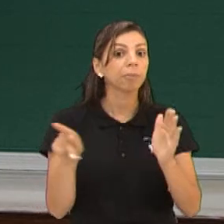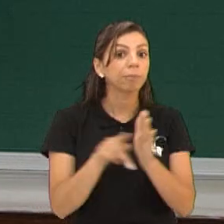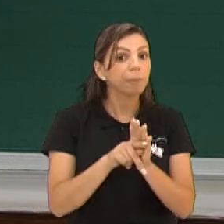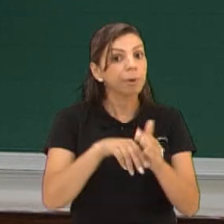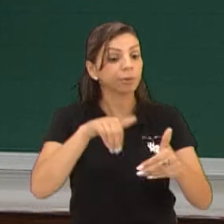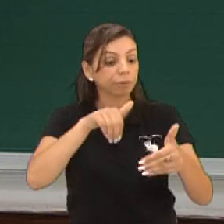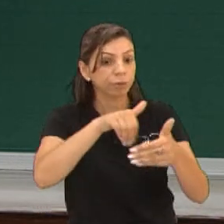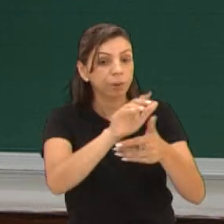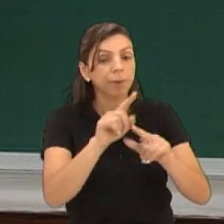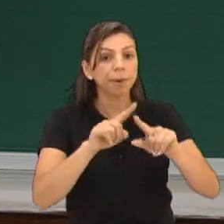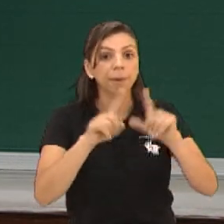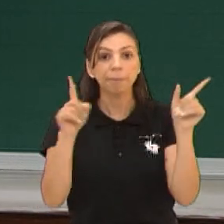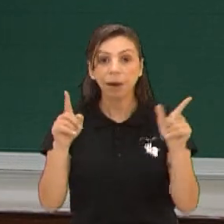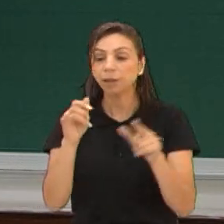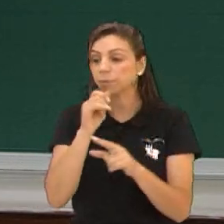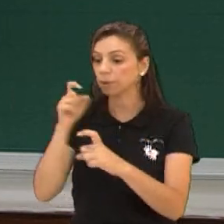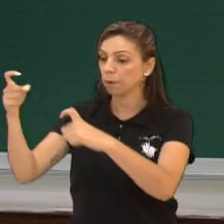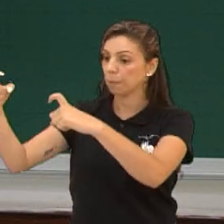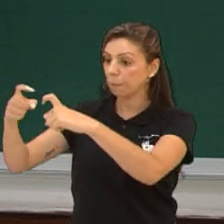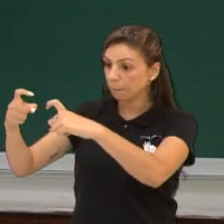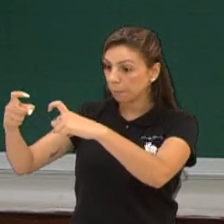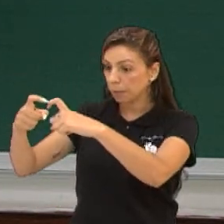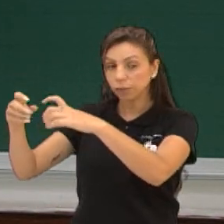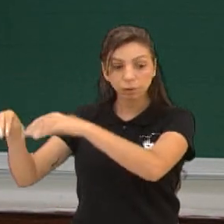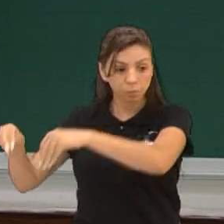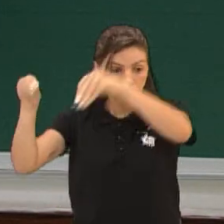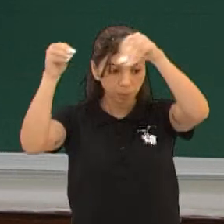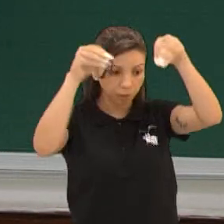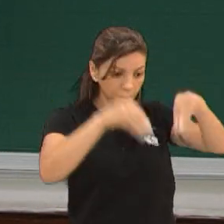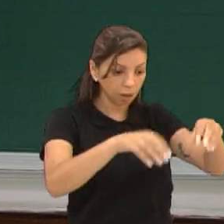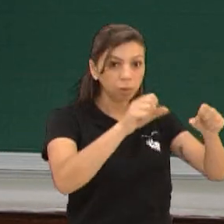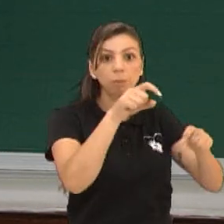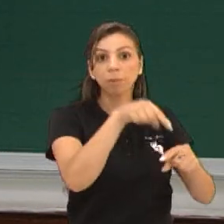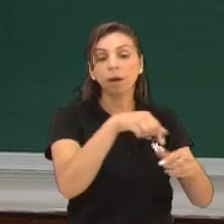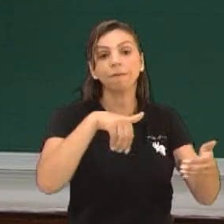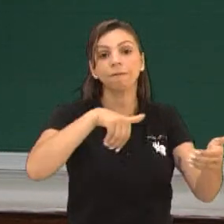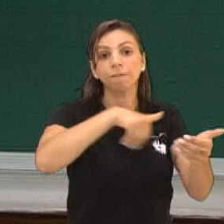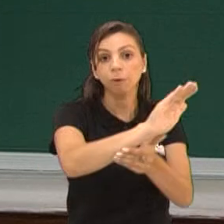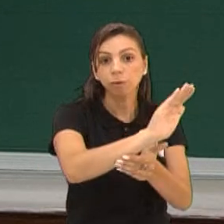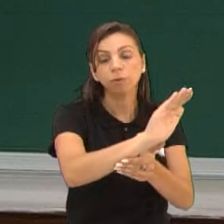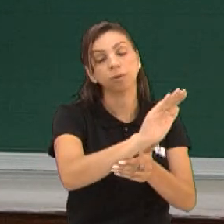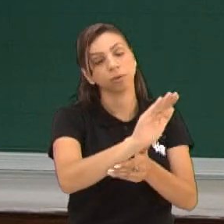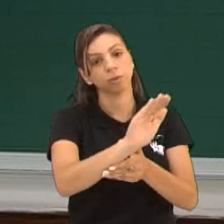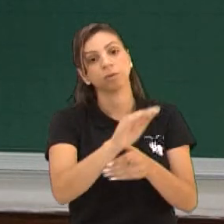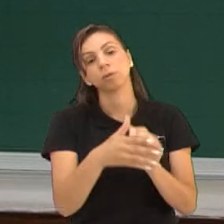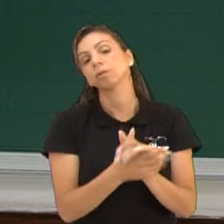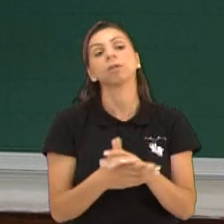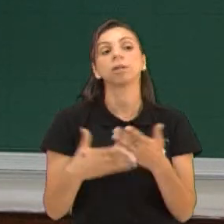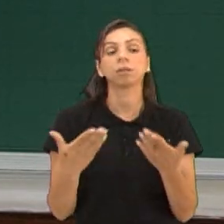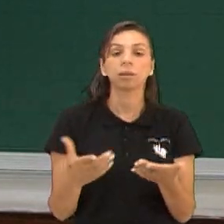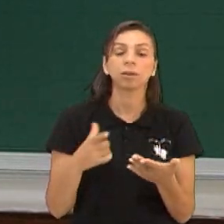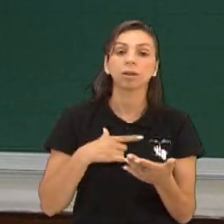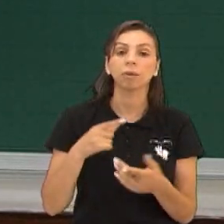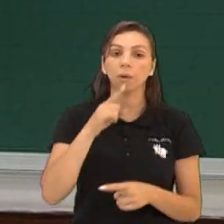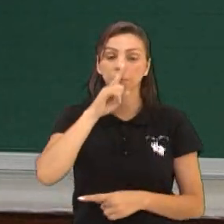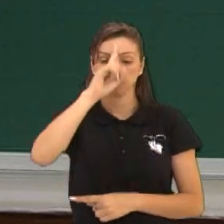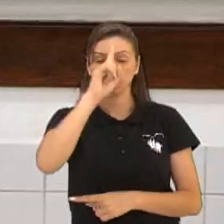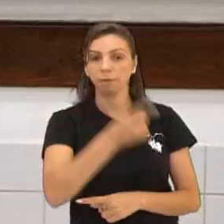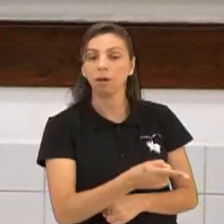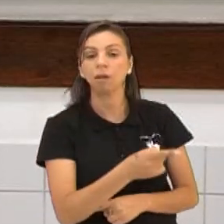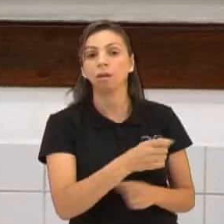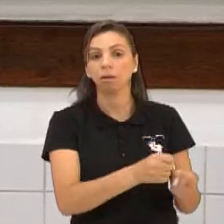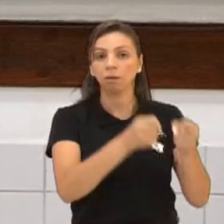mas como desbloqueia a autoridade de um médico para o futebol eu tenho uma falácia ou seja na falácia de autoridade